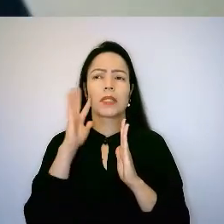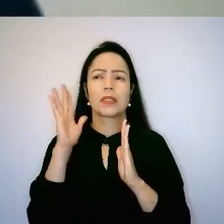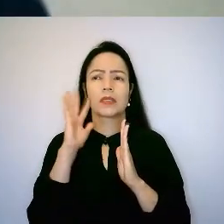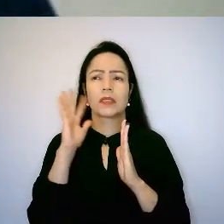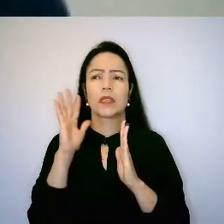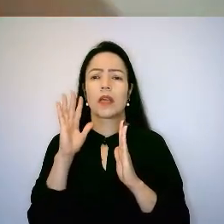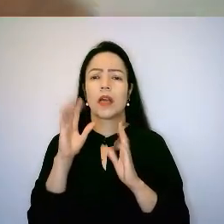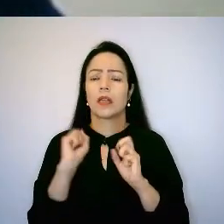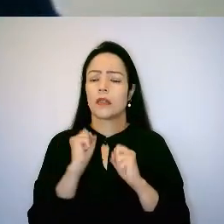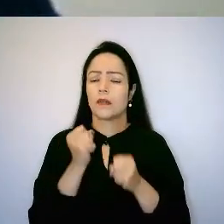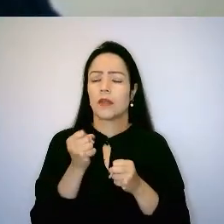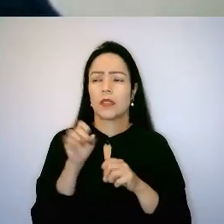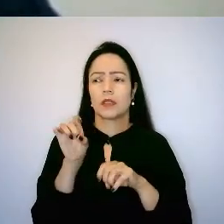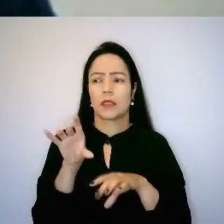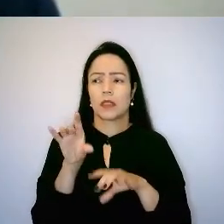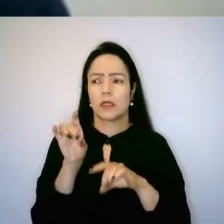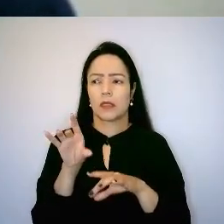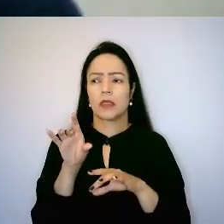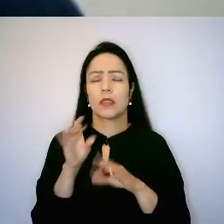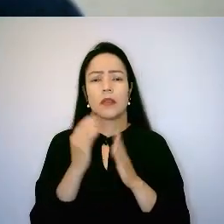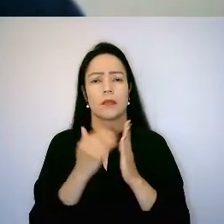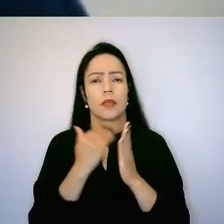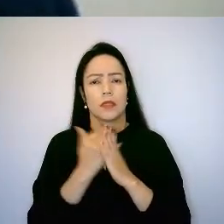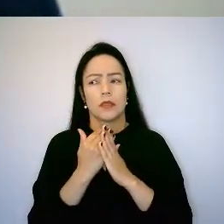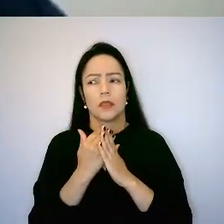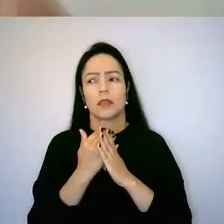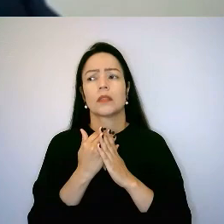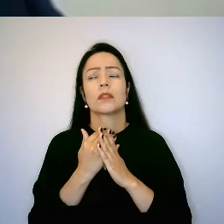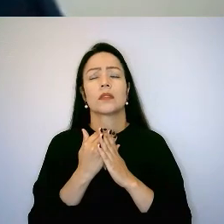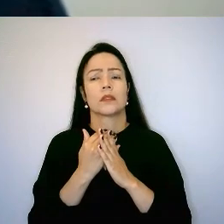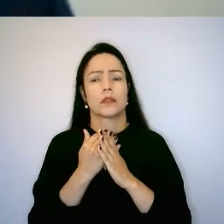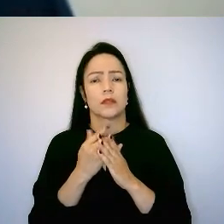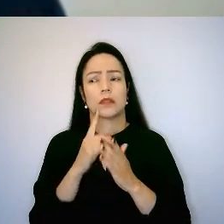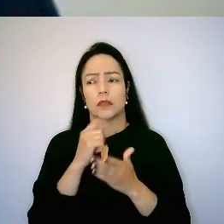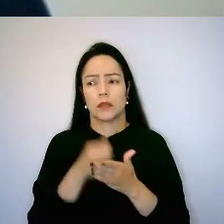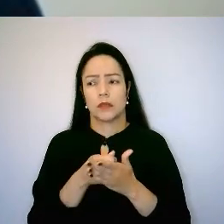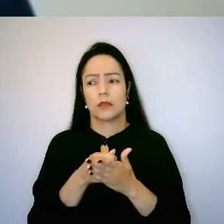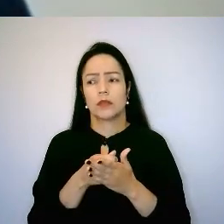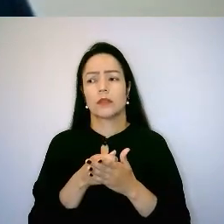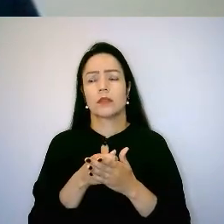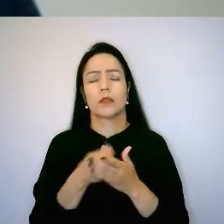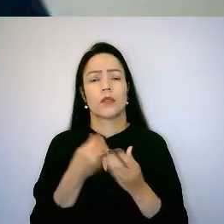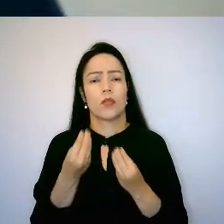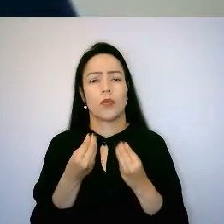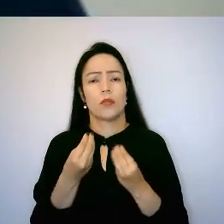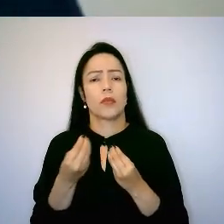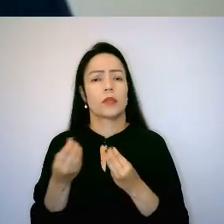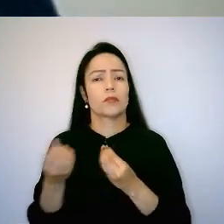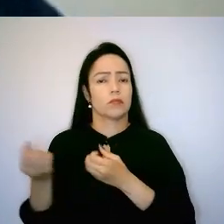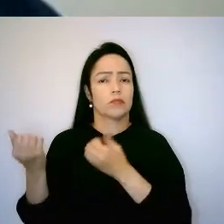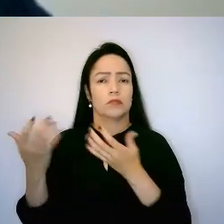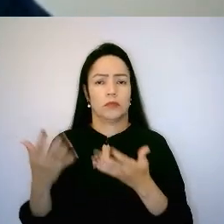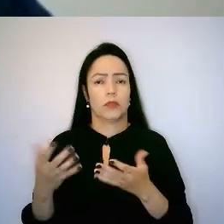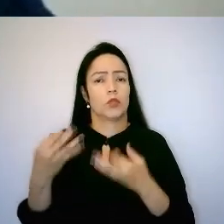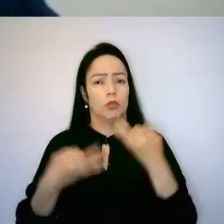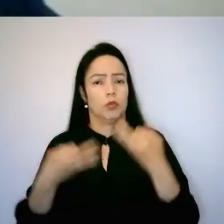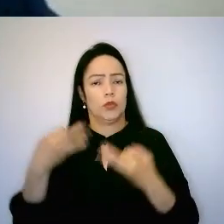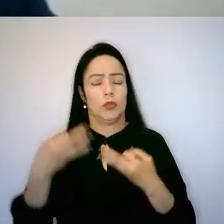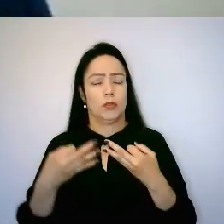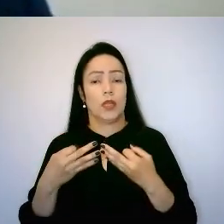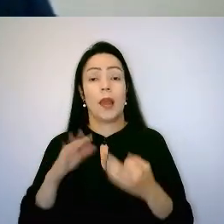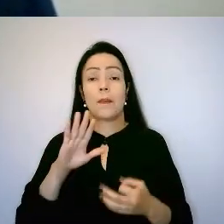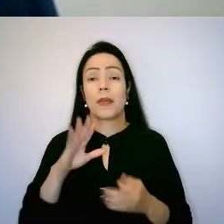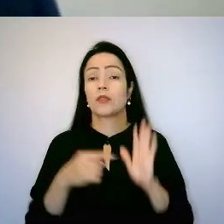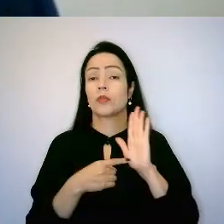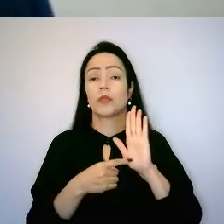solicita a aplicação do cumprimento da decisão proferida por sua excelência entretanto sem apresentação